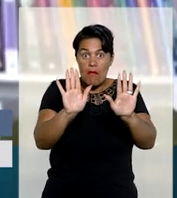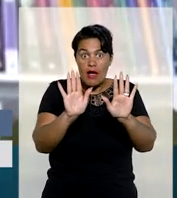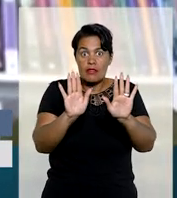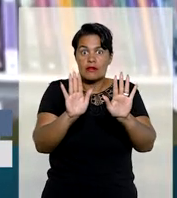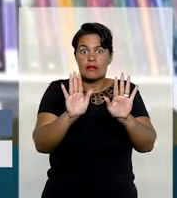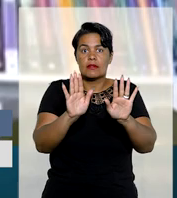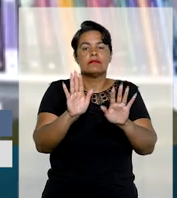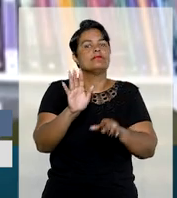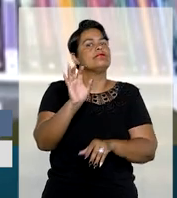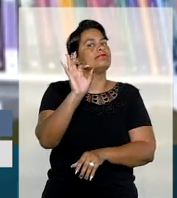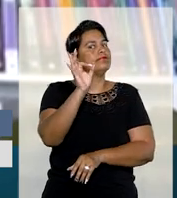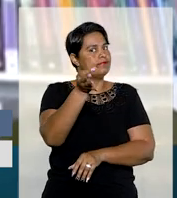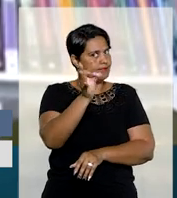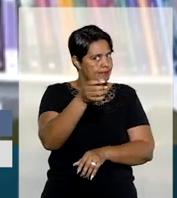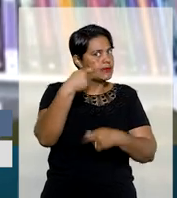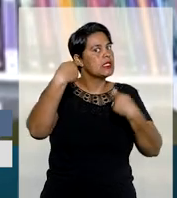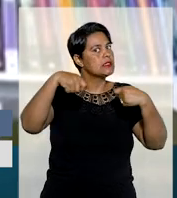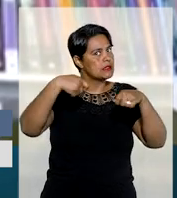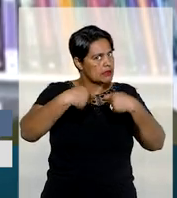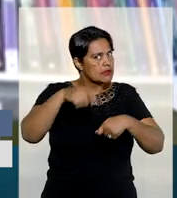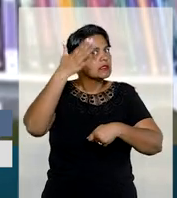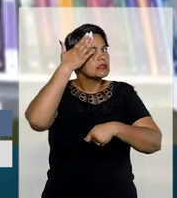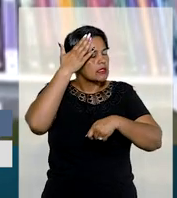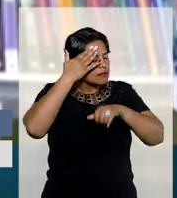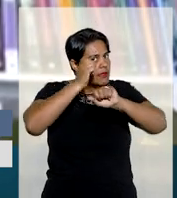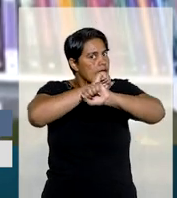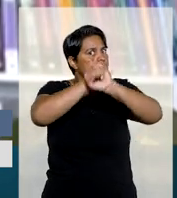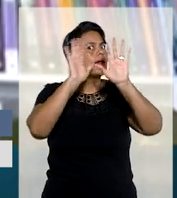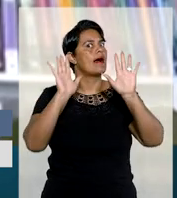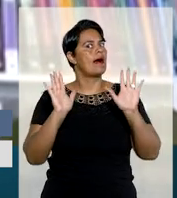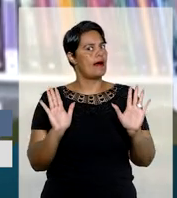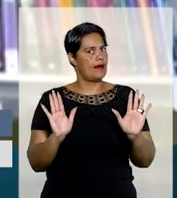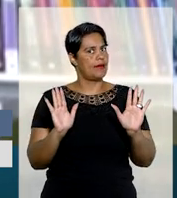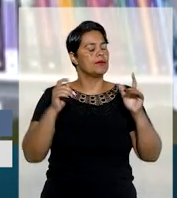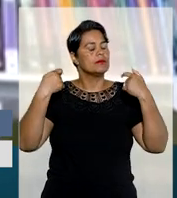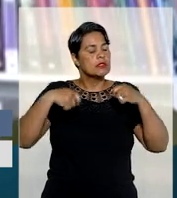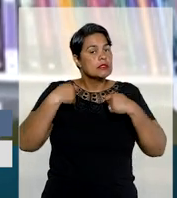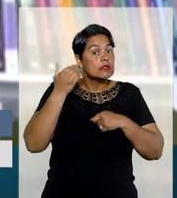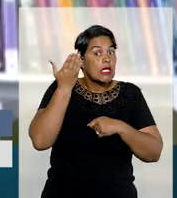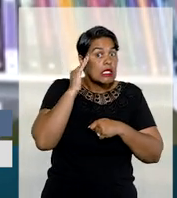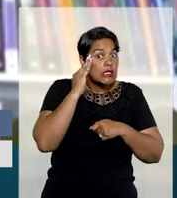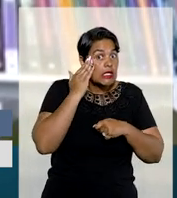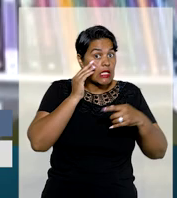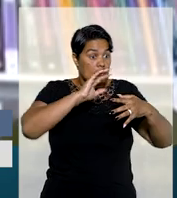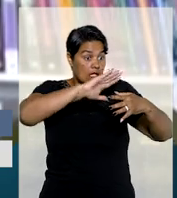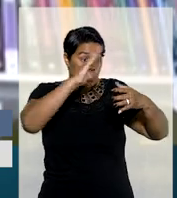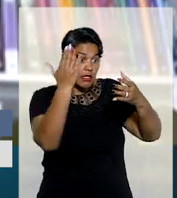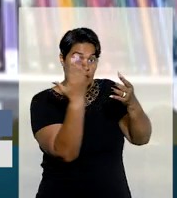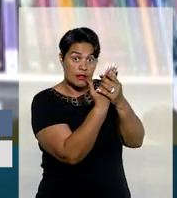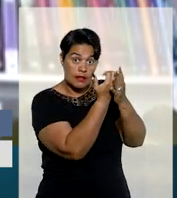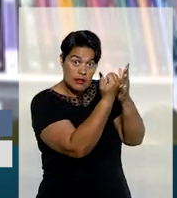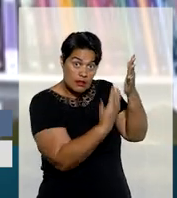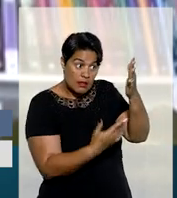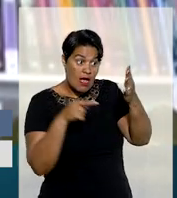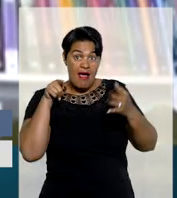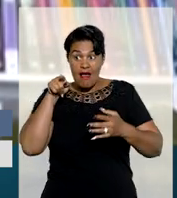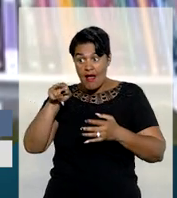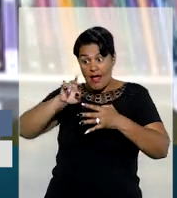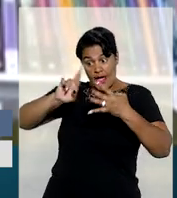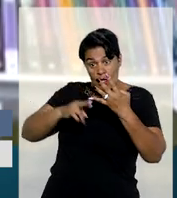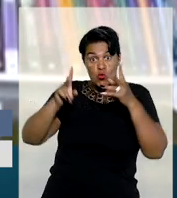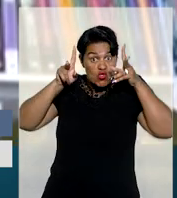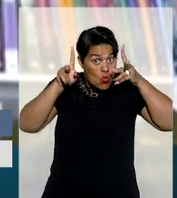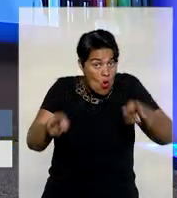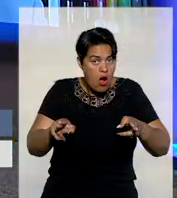quando que são cabíveis, né? Mas não é tanta bobagem assim. É muito importante entendermos que se trata de um recurso justamente para viabilizar